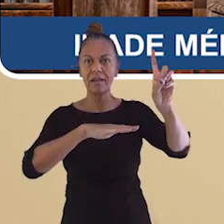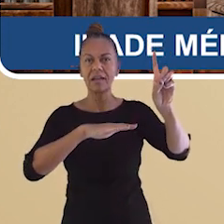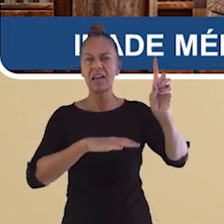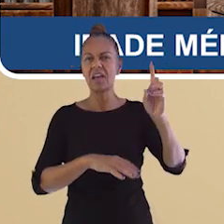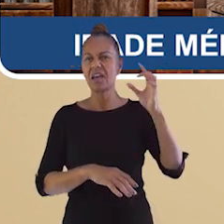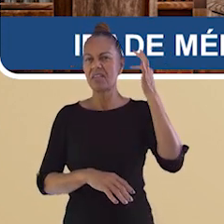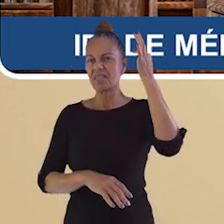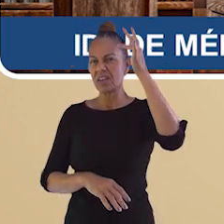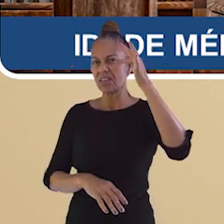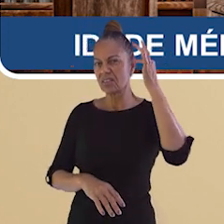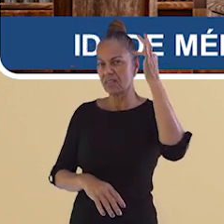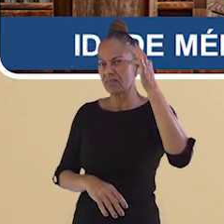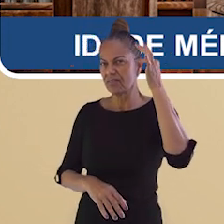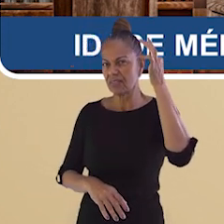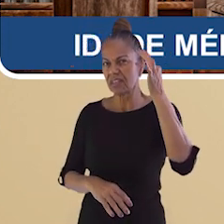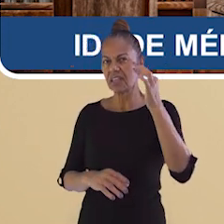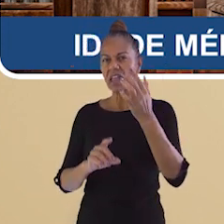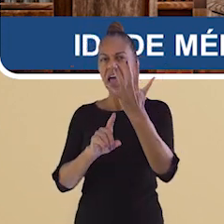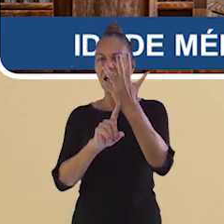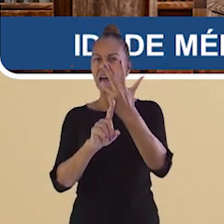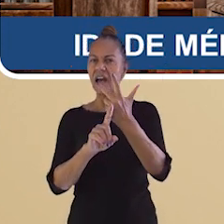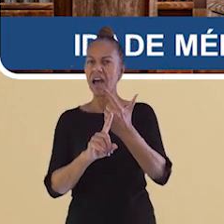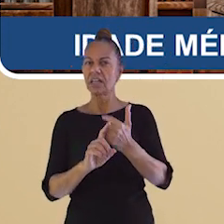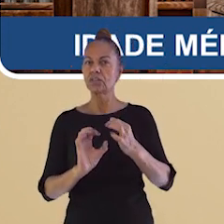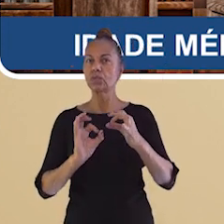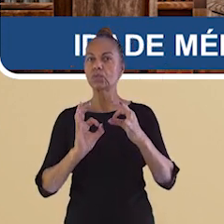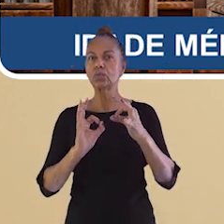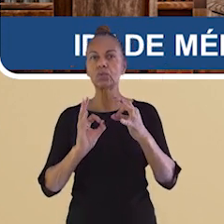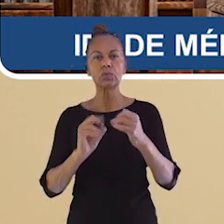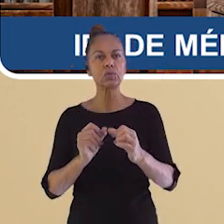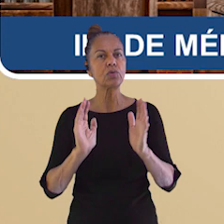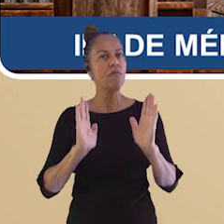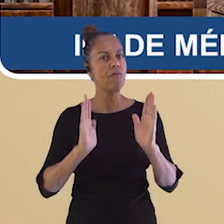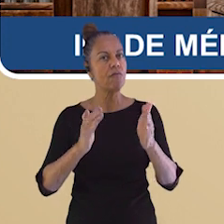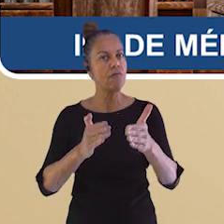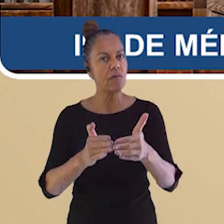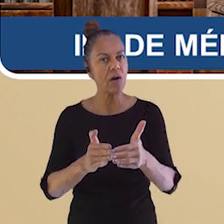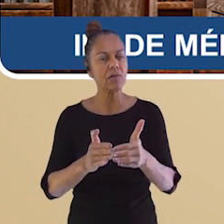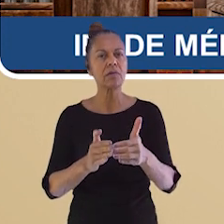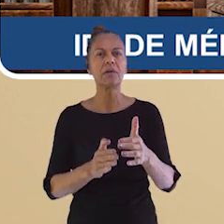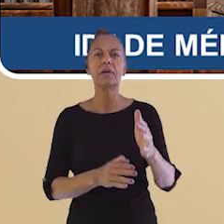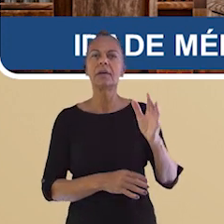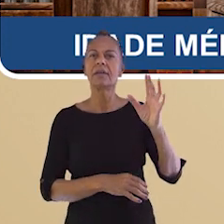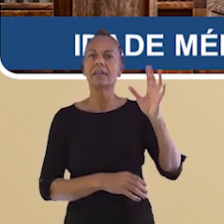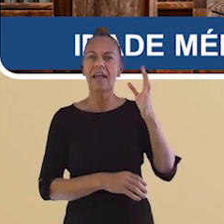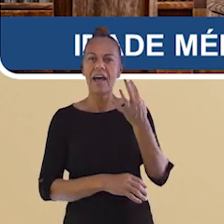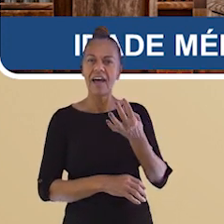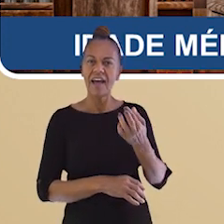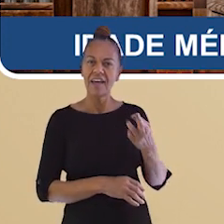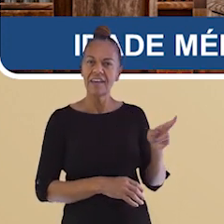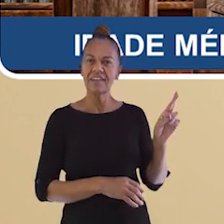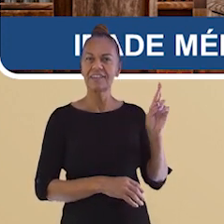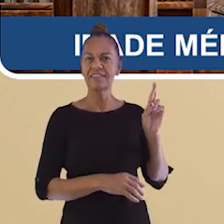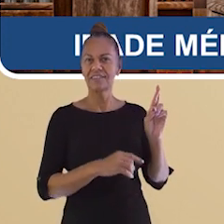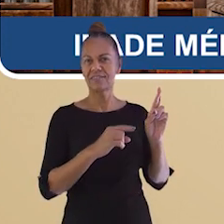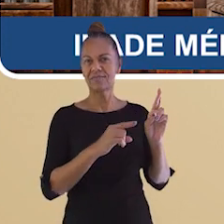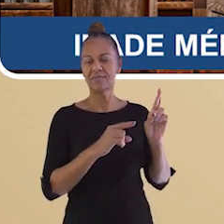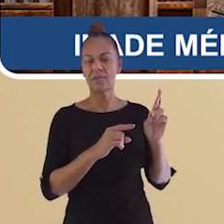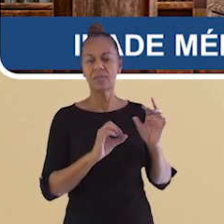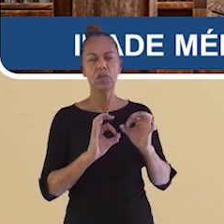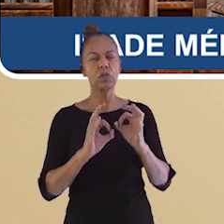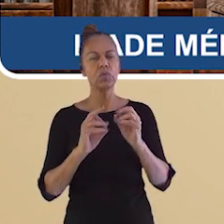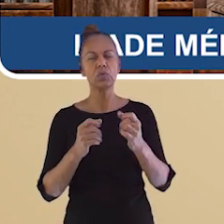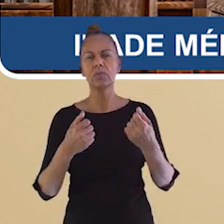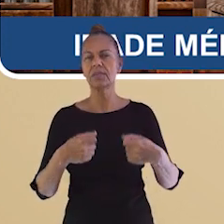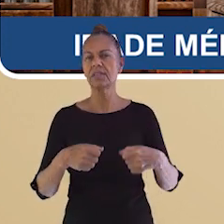pensamentos filosóficos, arte, tudo devia ser focado na religião. O ideal de beleza era o que agradava a Deus